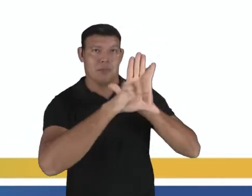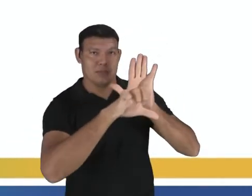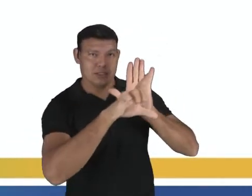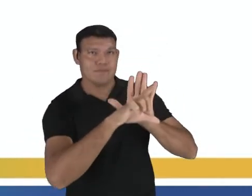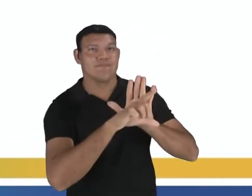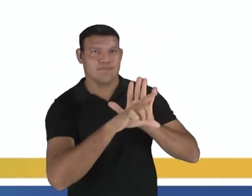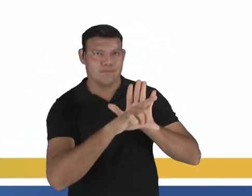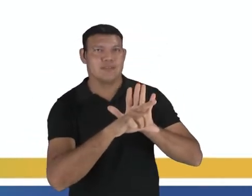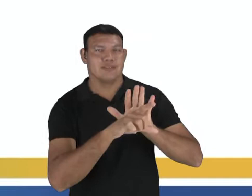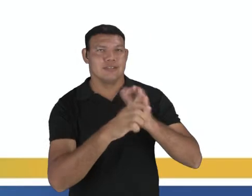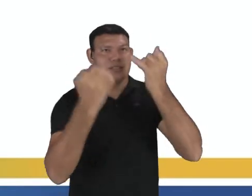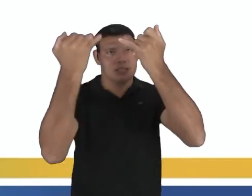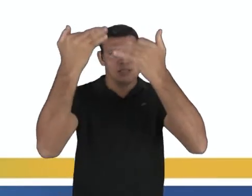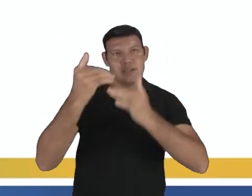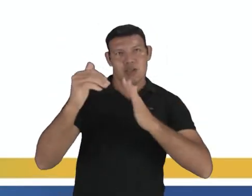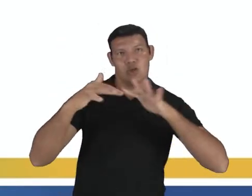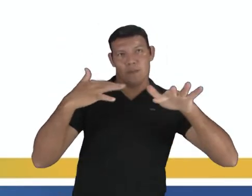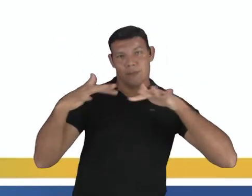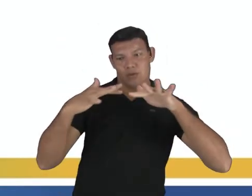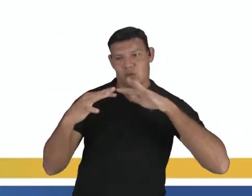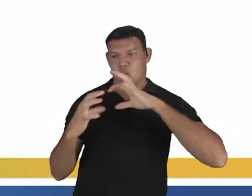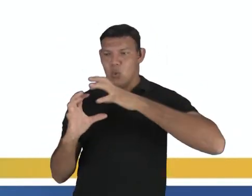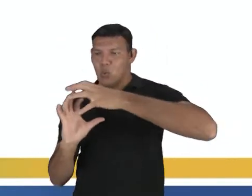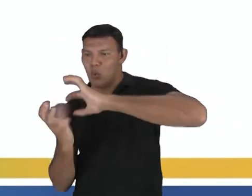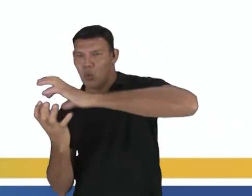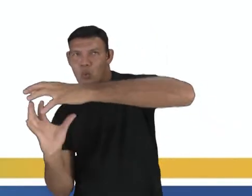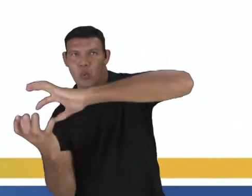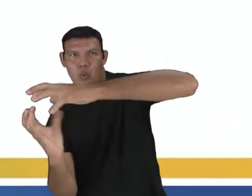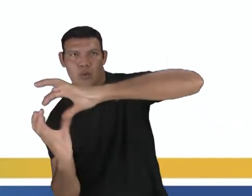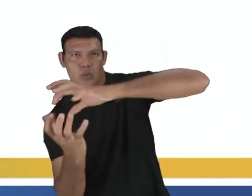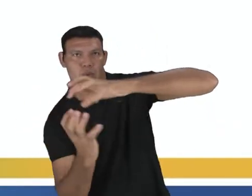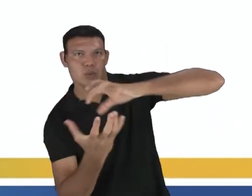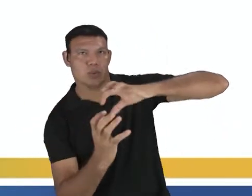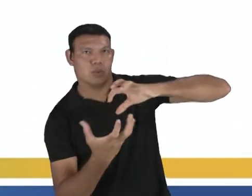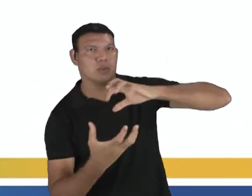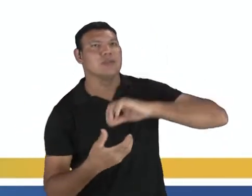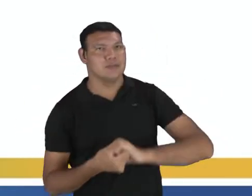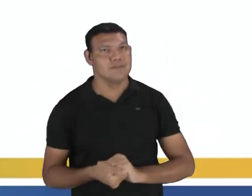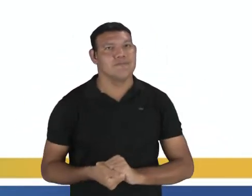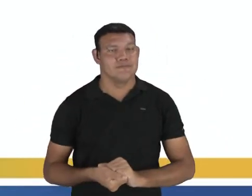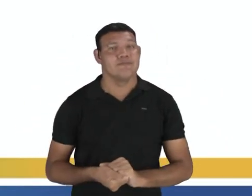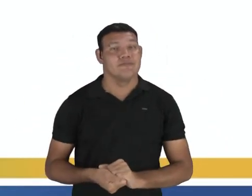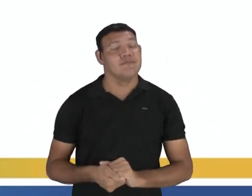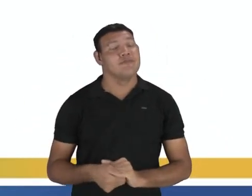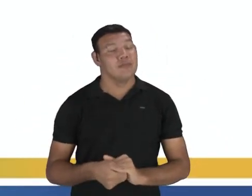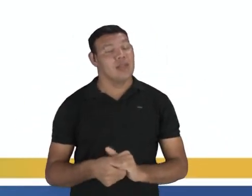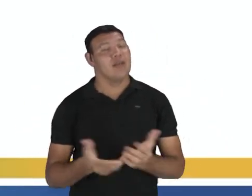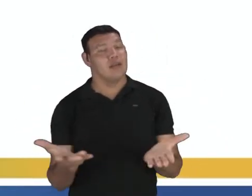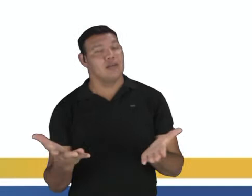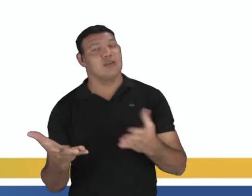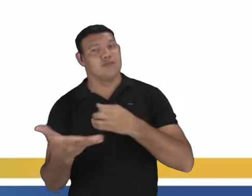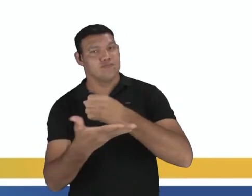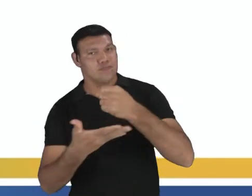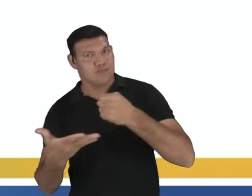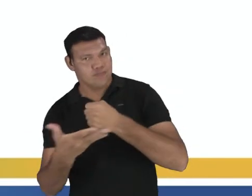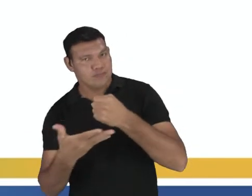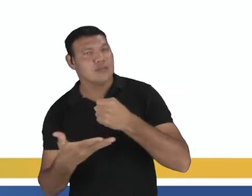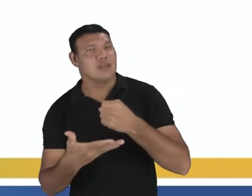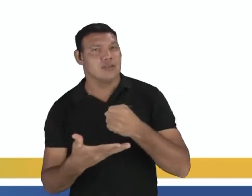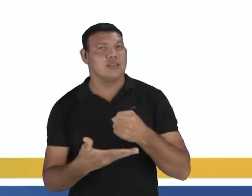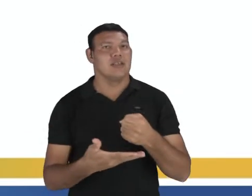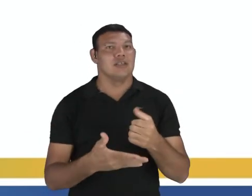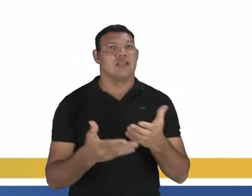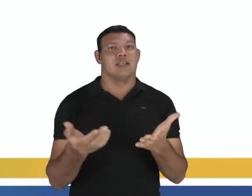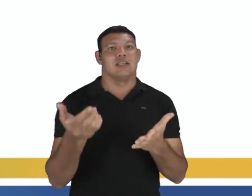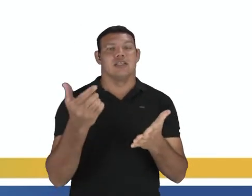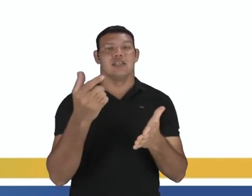1609, ele publica um material, um livro chamado Astronomia Nova, e baseado lá naqueles dados, ele vai publicar suas leis, que a gente vai